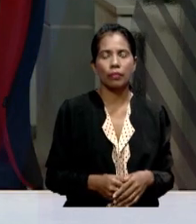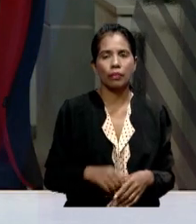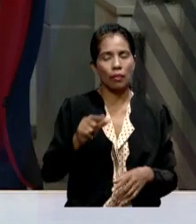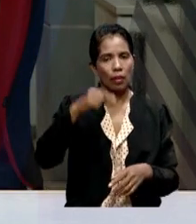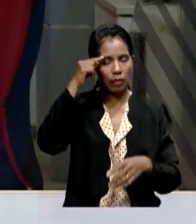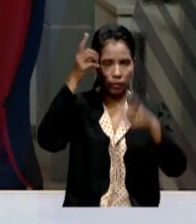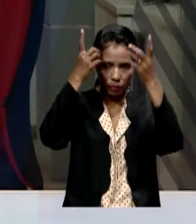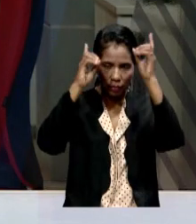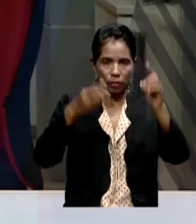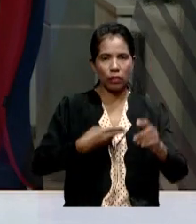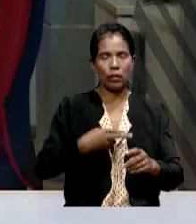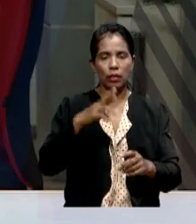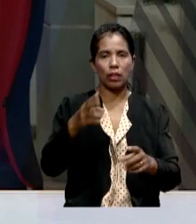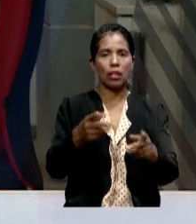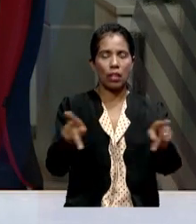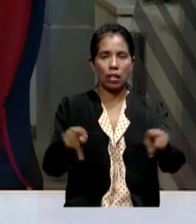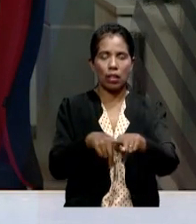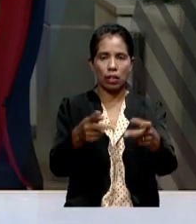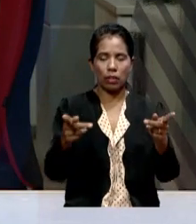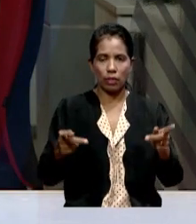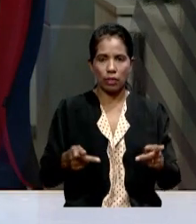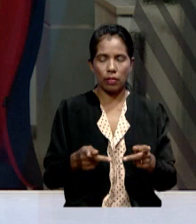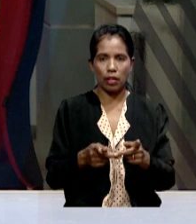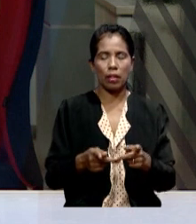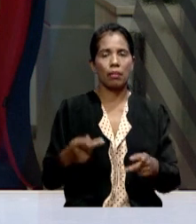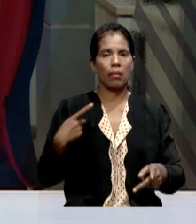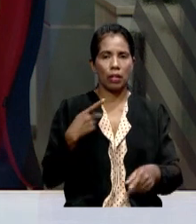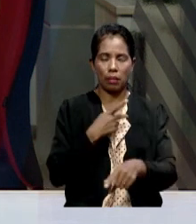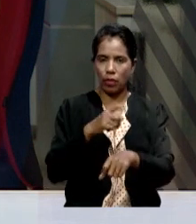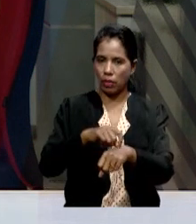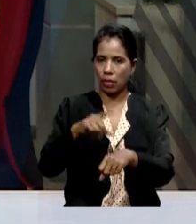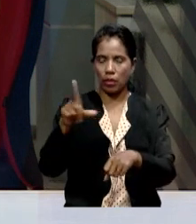Governo decide Hera Saifati Merifisi for um Parlamento Nacional.